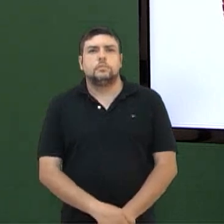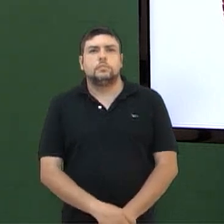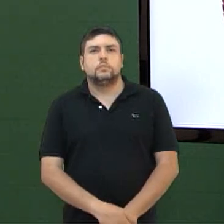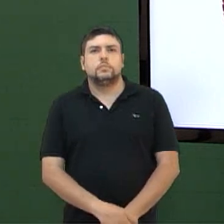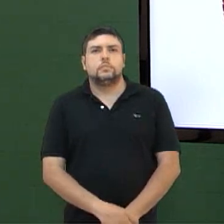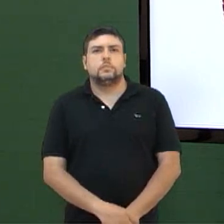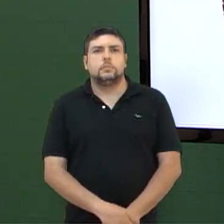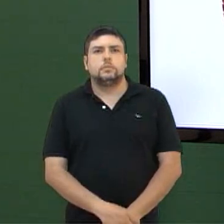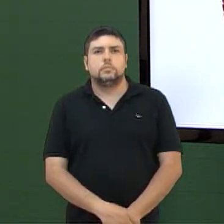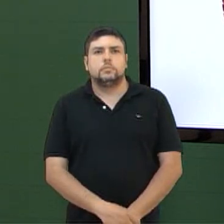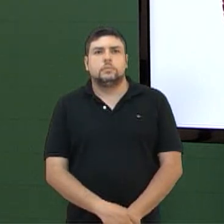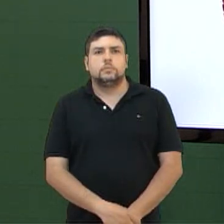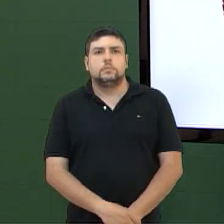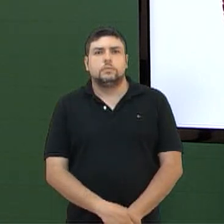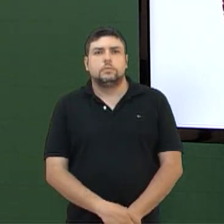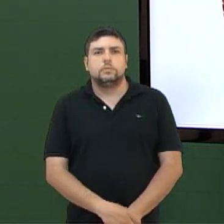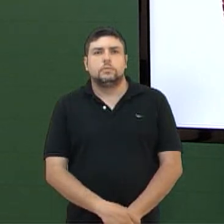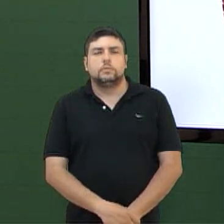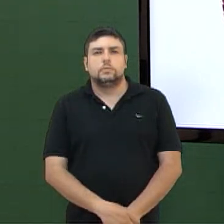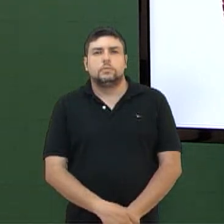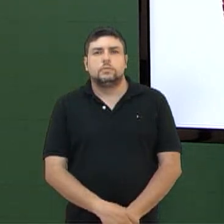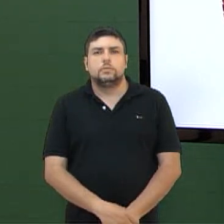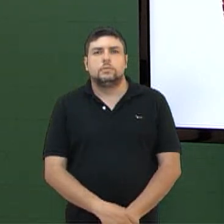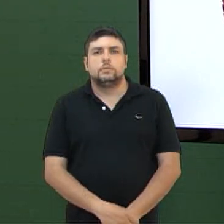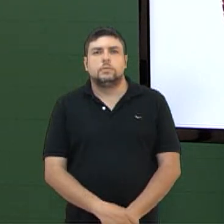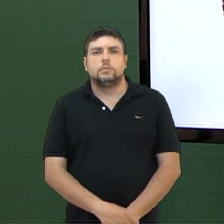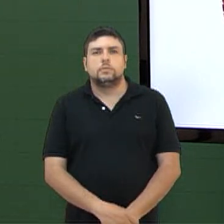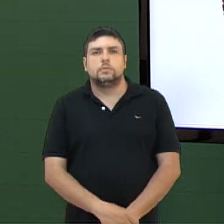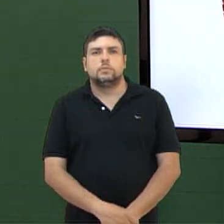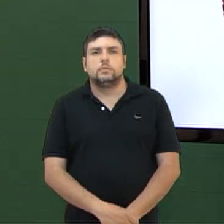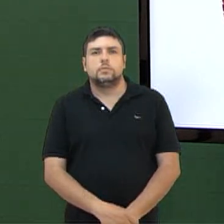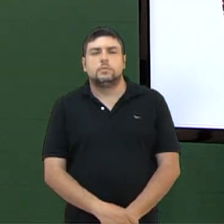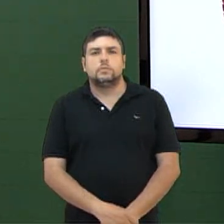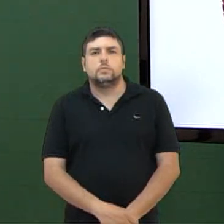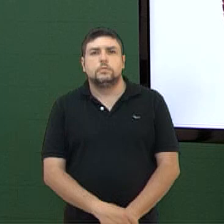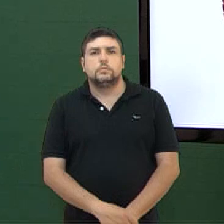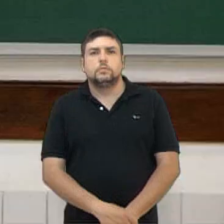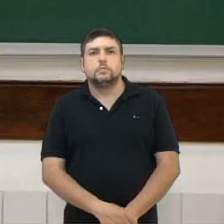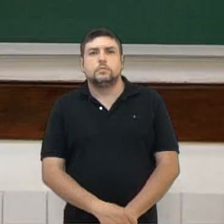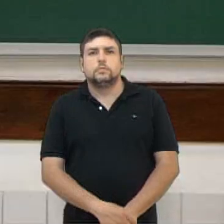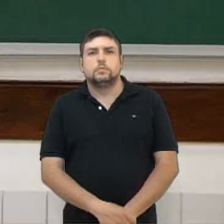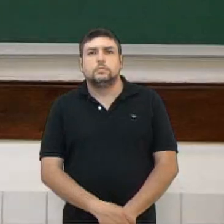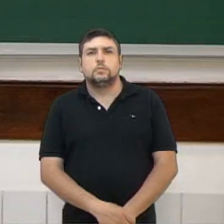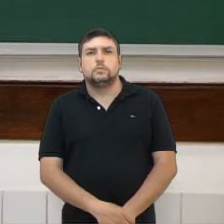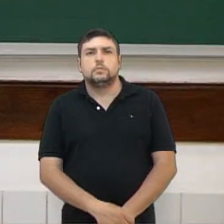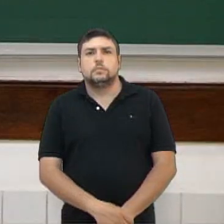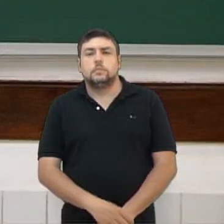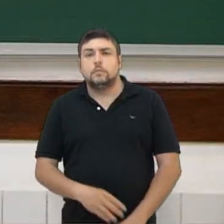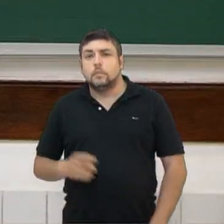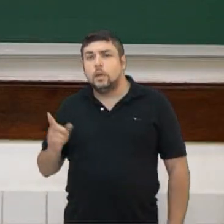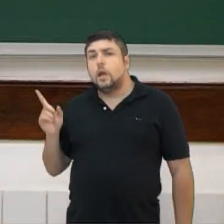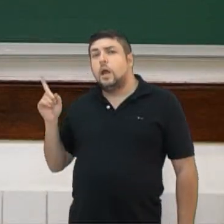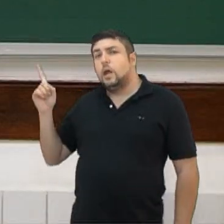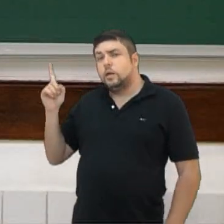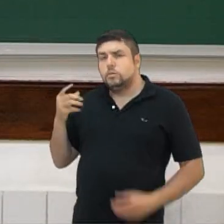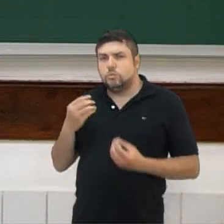pelo diâmetro dela, certo? Bom, quanto que vale π? Aqui no exercício mandou usar π